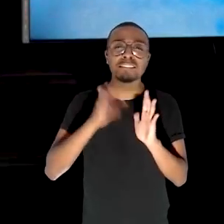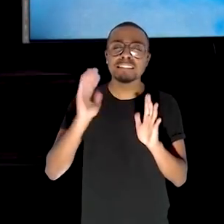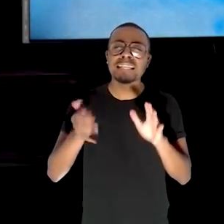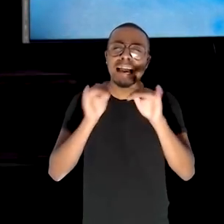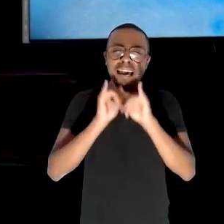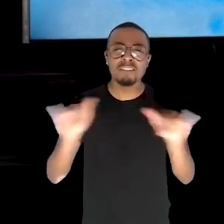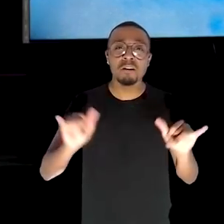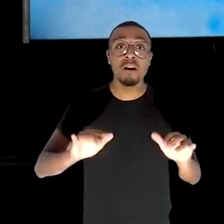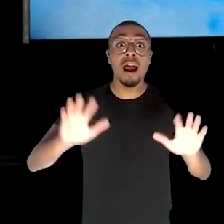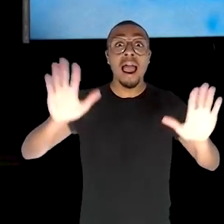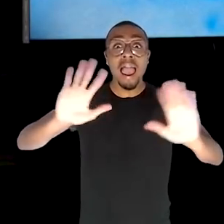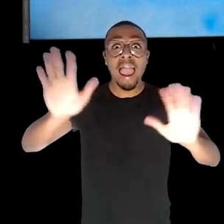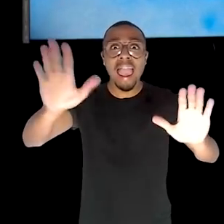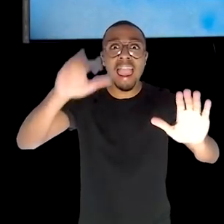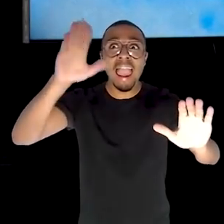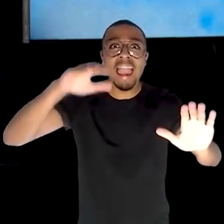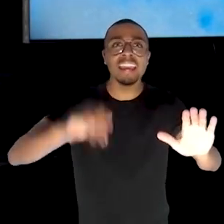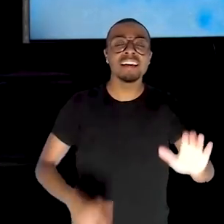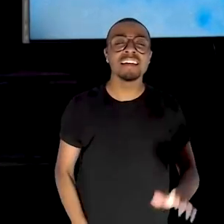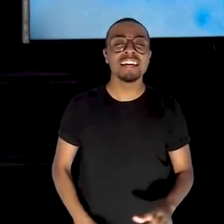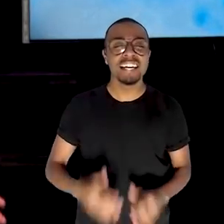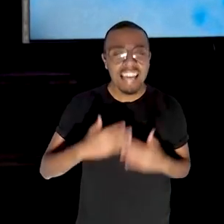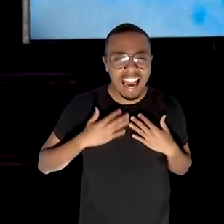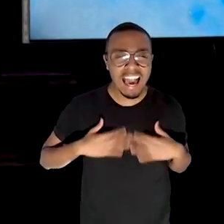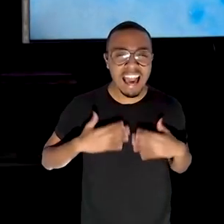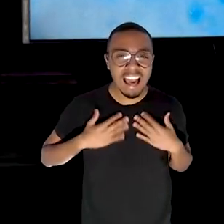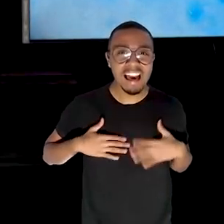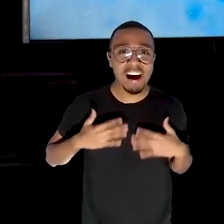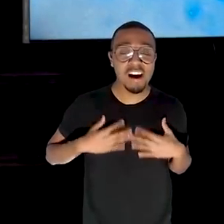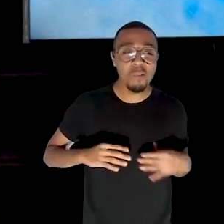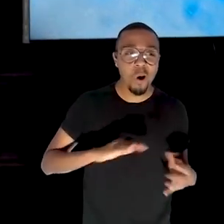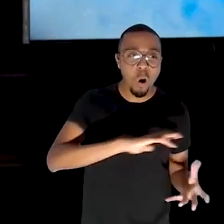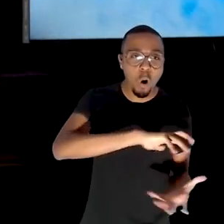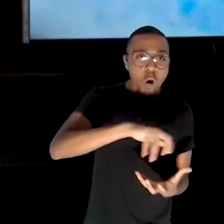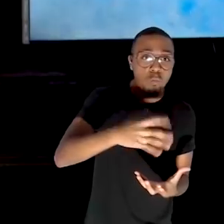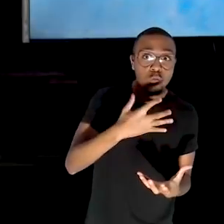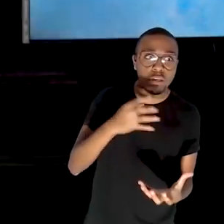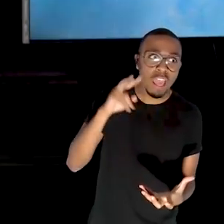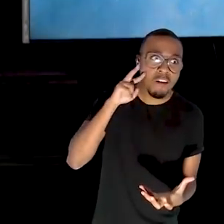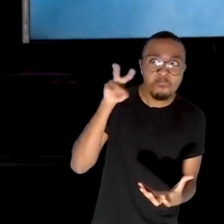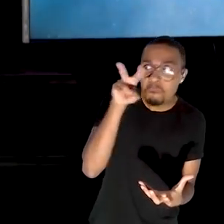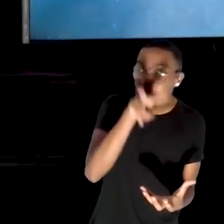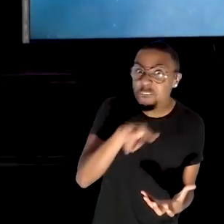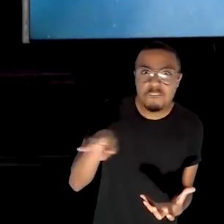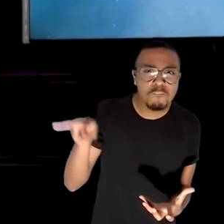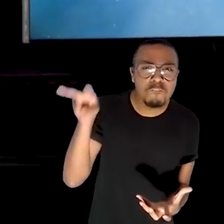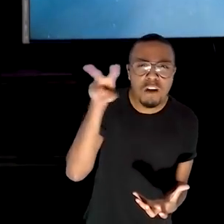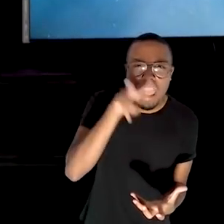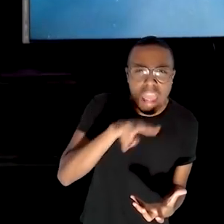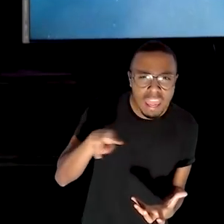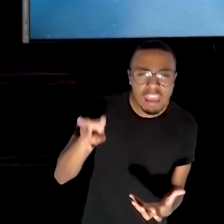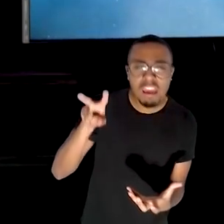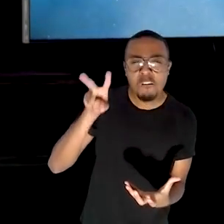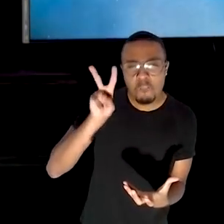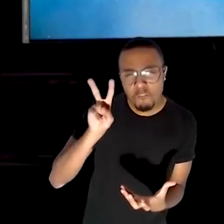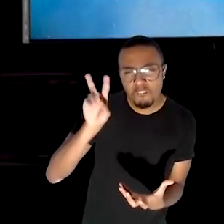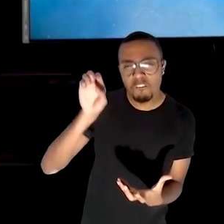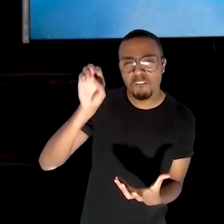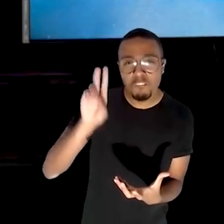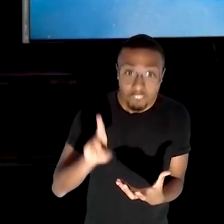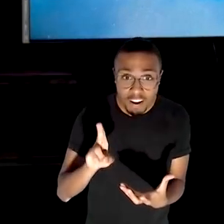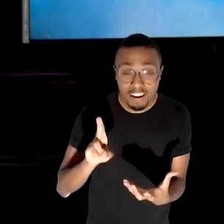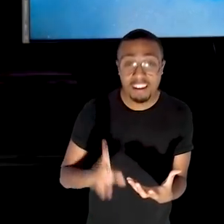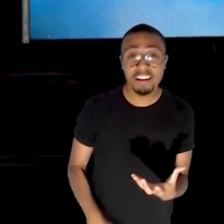o mundo celebra o que vê, mas vocês não são desse mundo, vocês não são daqui, vocês não podem andar